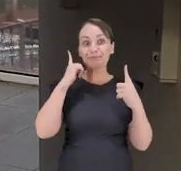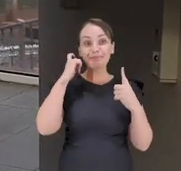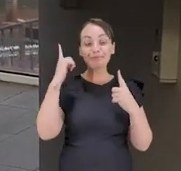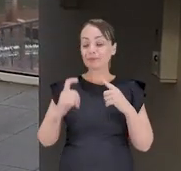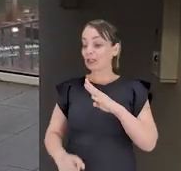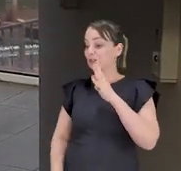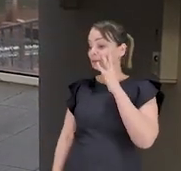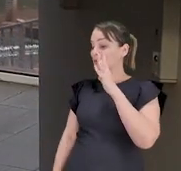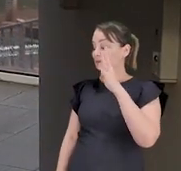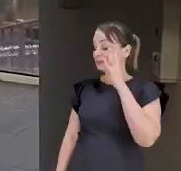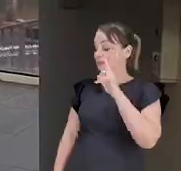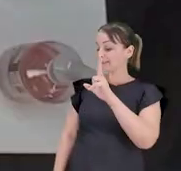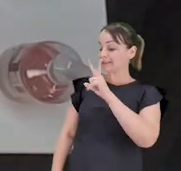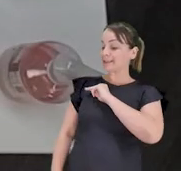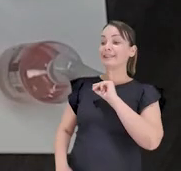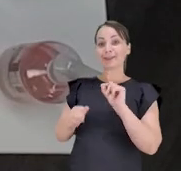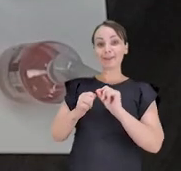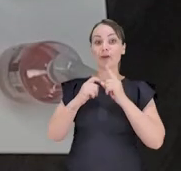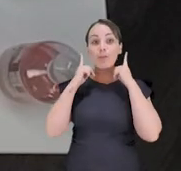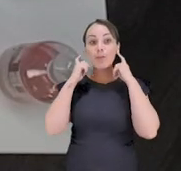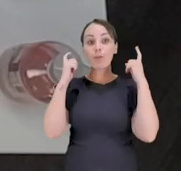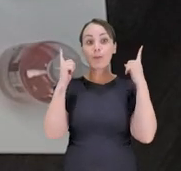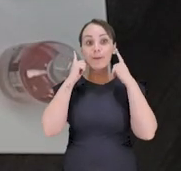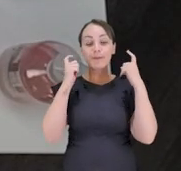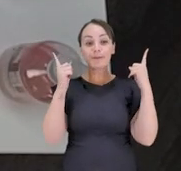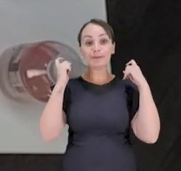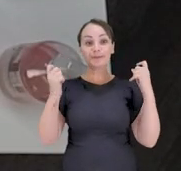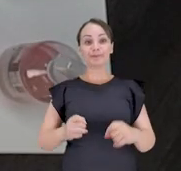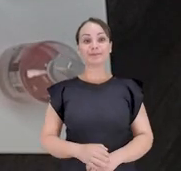Aí ela faz esse barulho, ó, peraí. Tô inflando ela aqui.